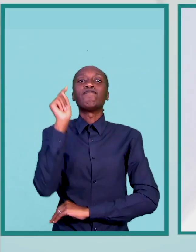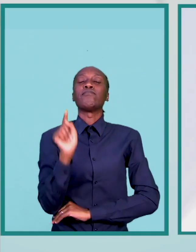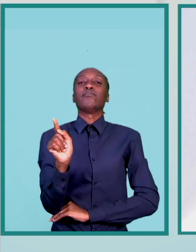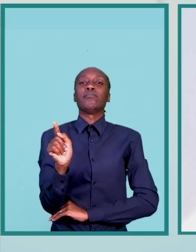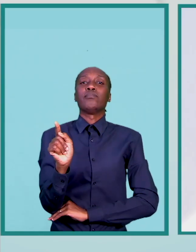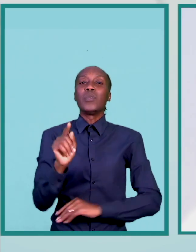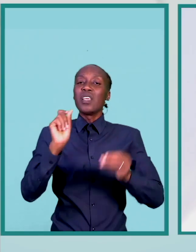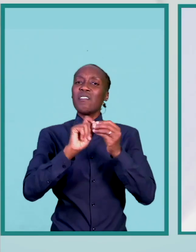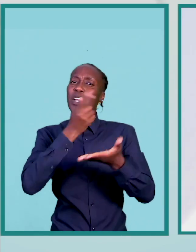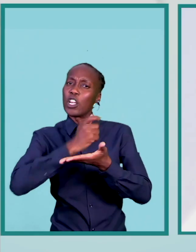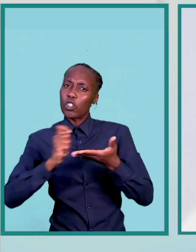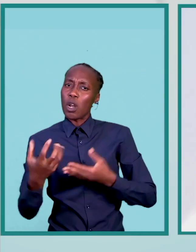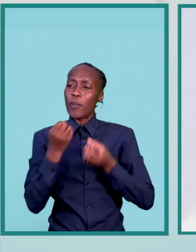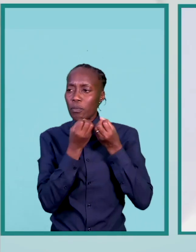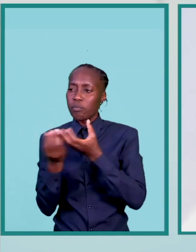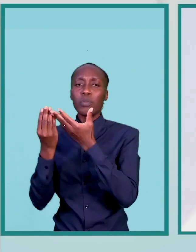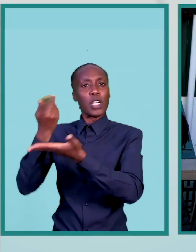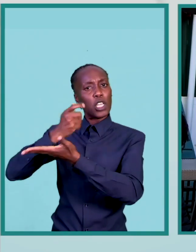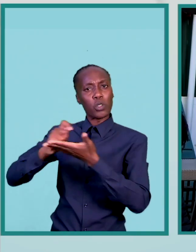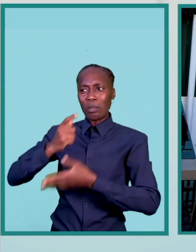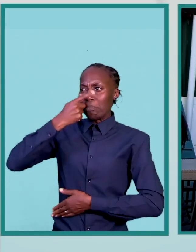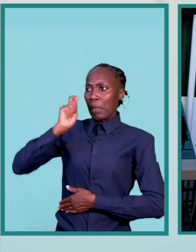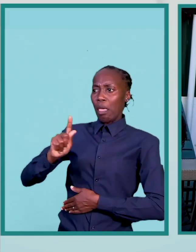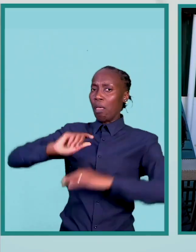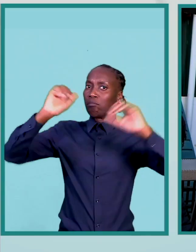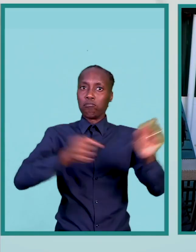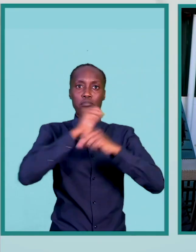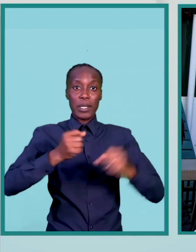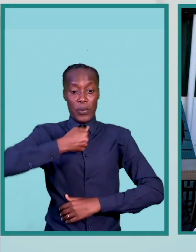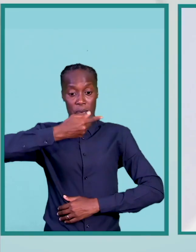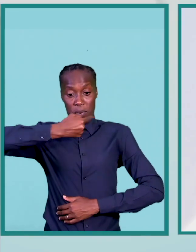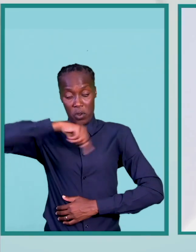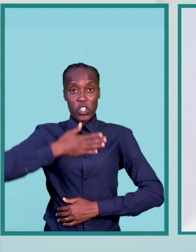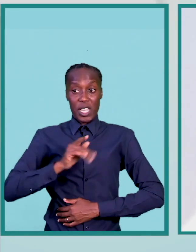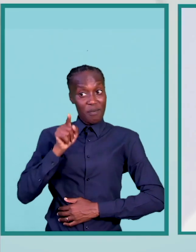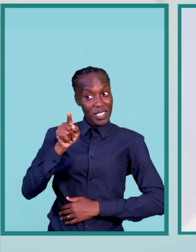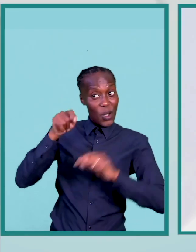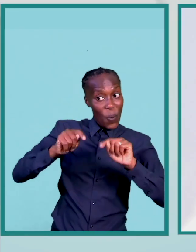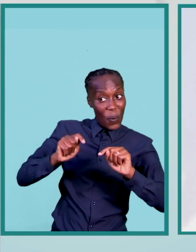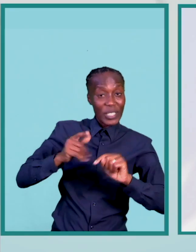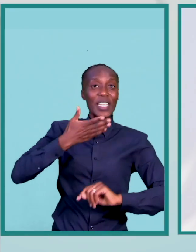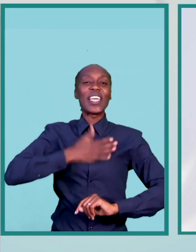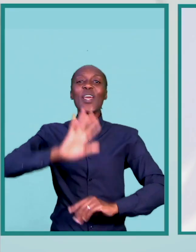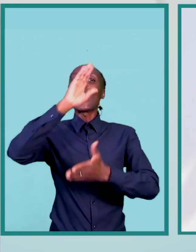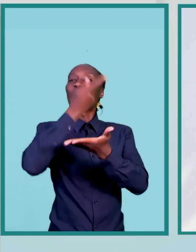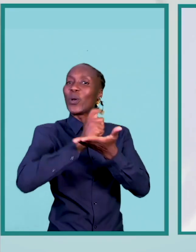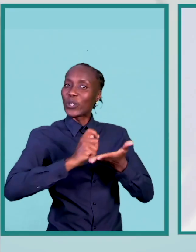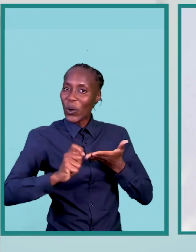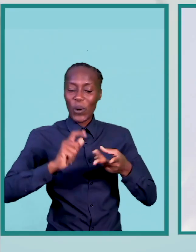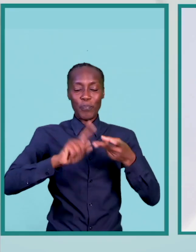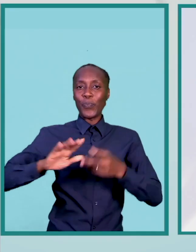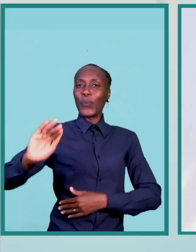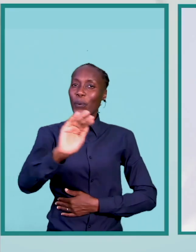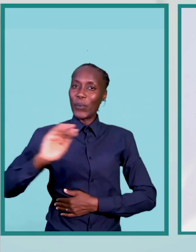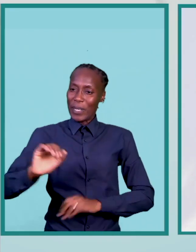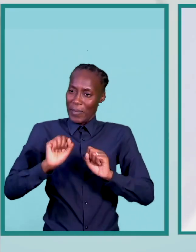a escola. Porque a nossa tarefa é proteger a vocês. Perceba, Biba? Sim. Não pode desistir. Nós estamos a contar com o seu apoio. Você, a partir de hoje, lá na